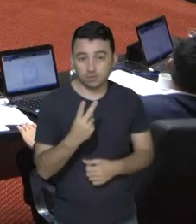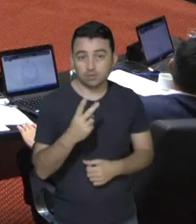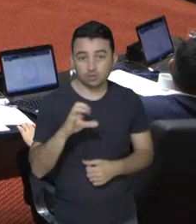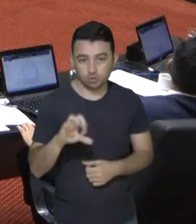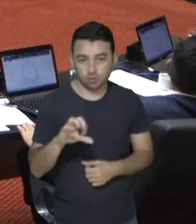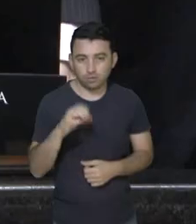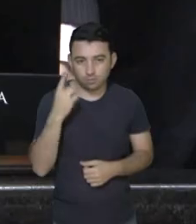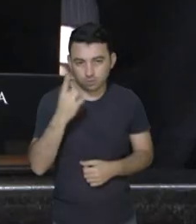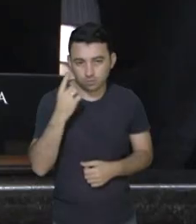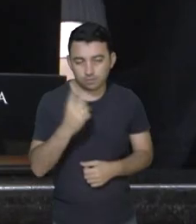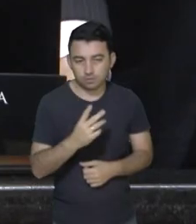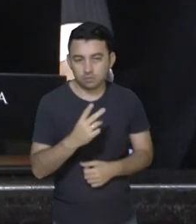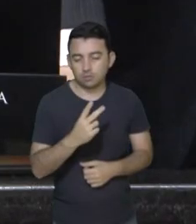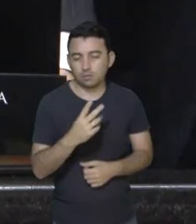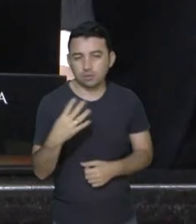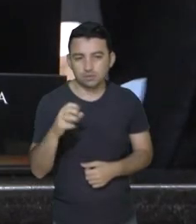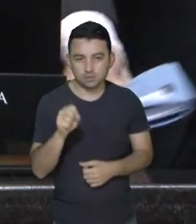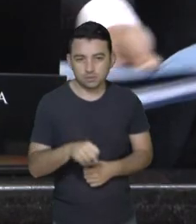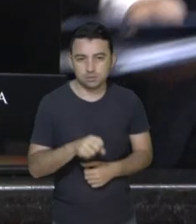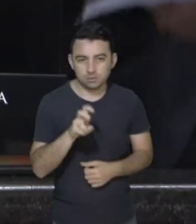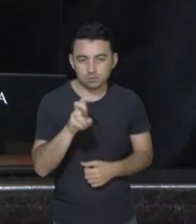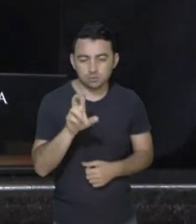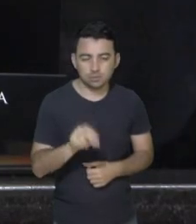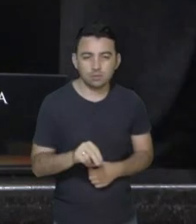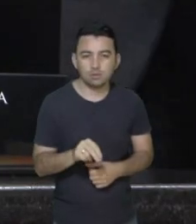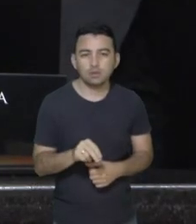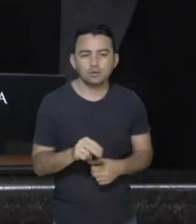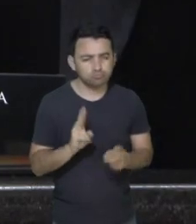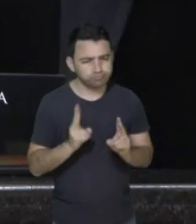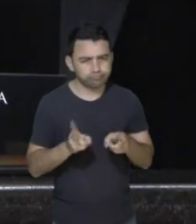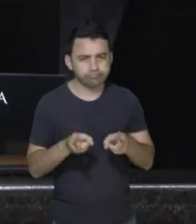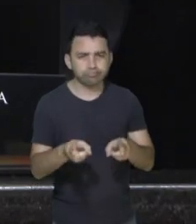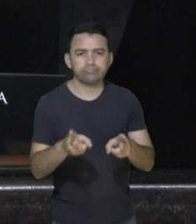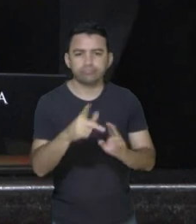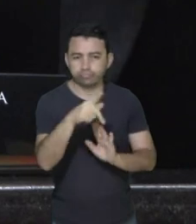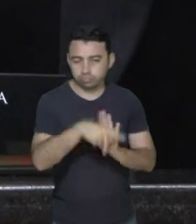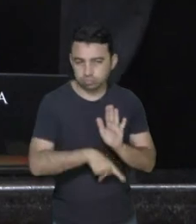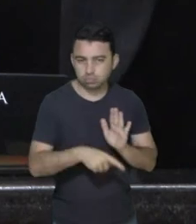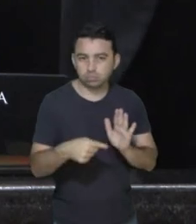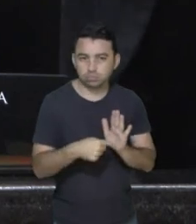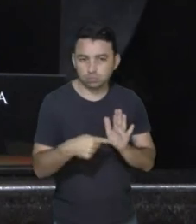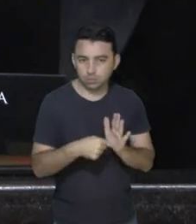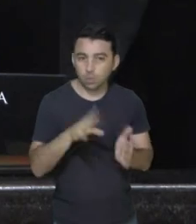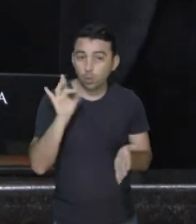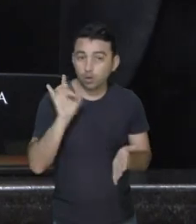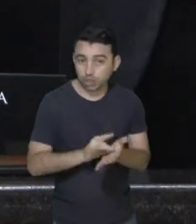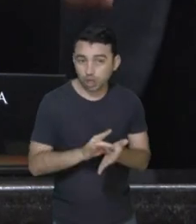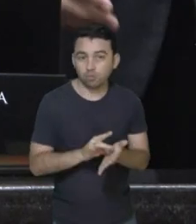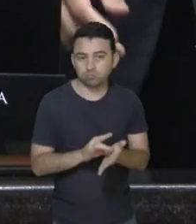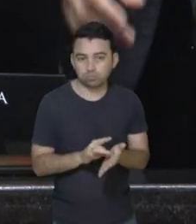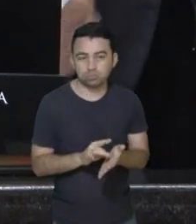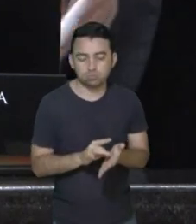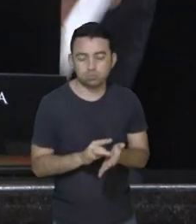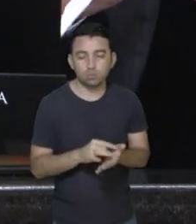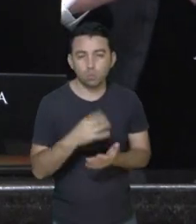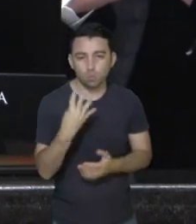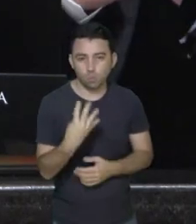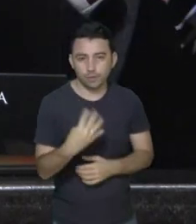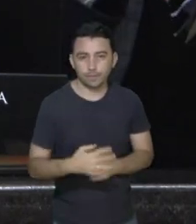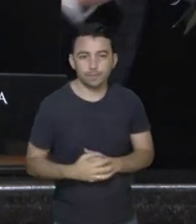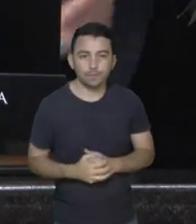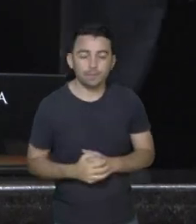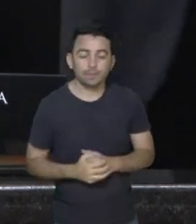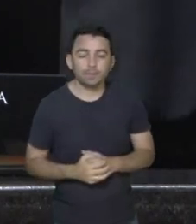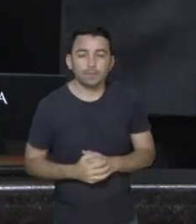deputados, 24 sim, 5 não. Está mantido o projeto original com o artigo 4º.